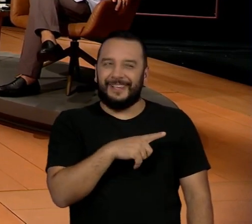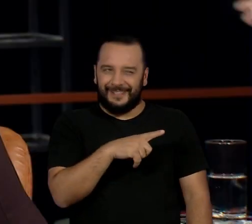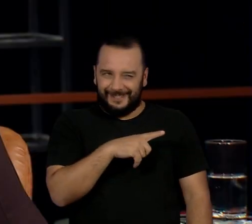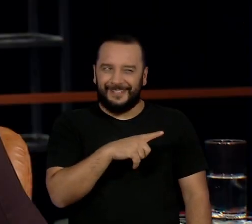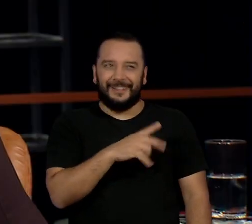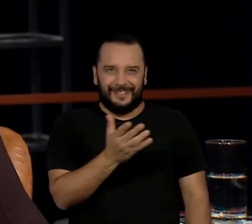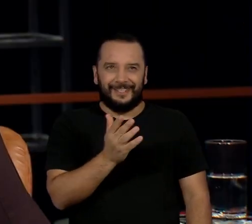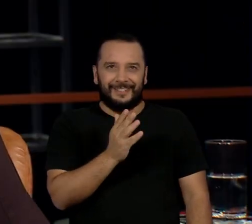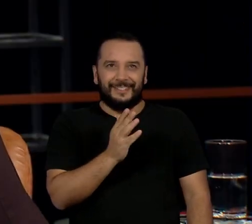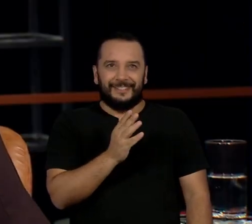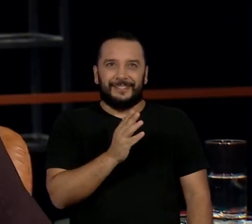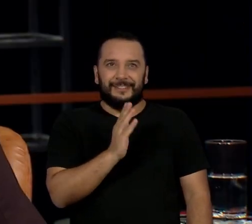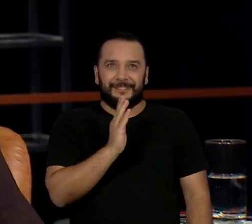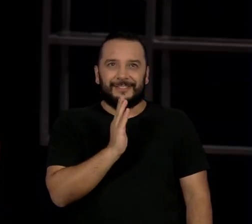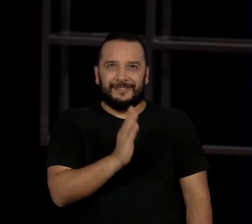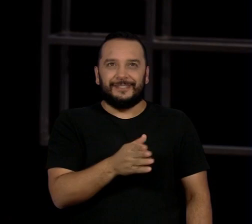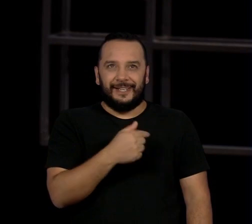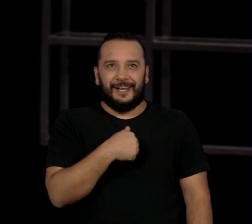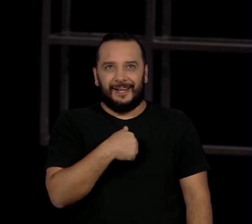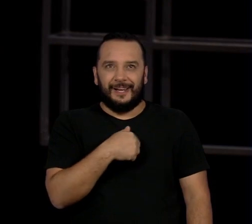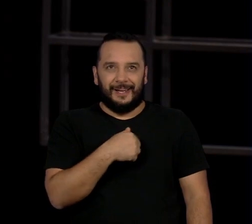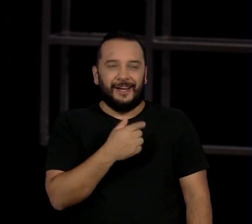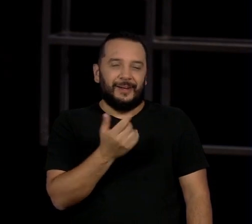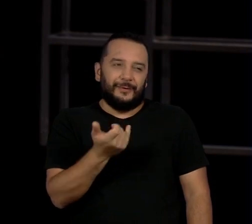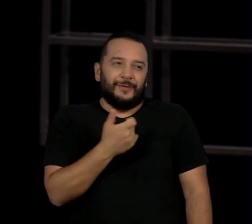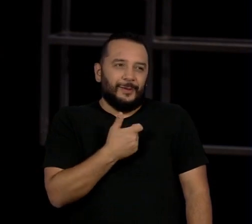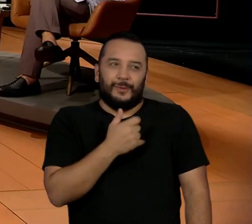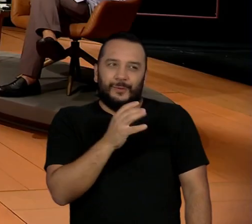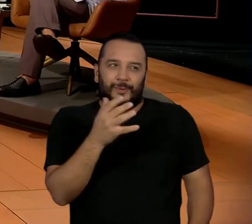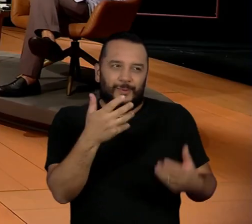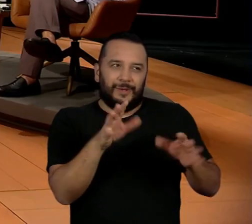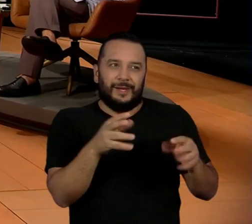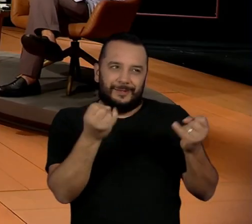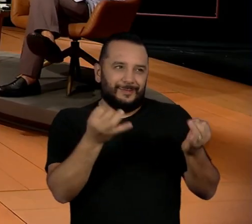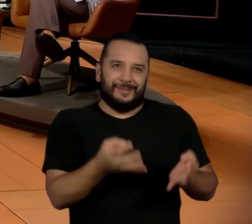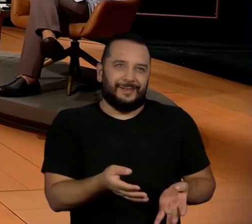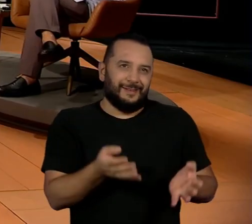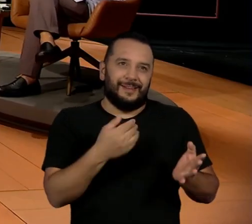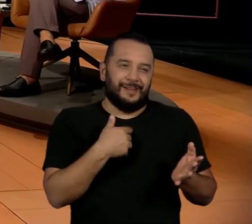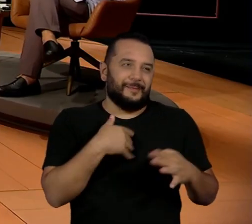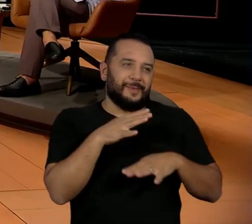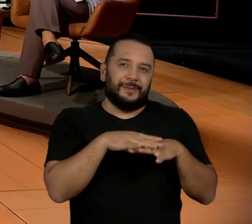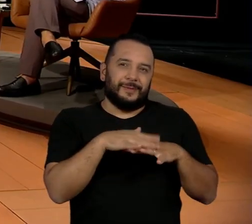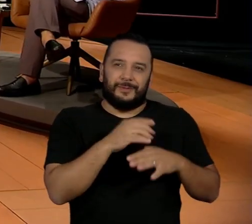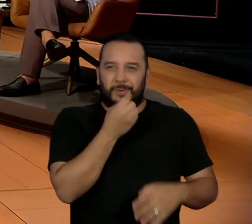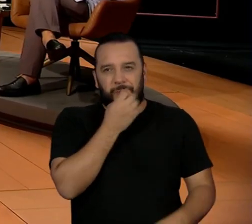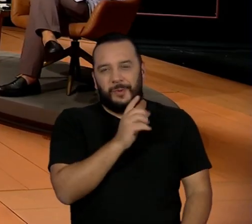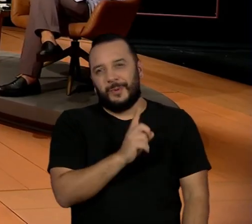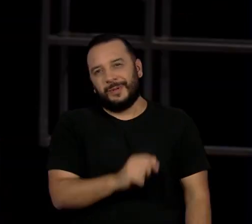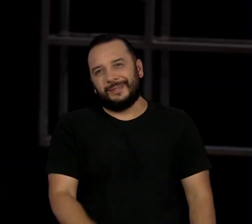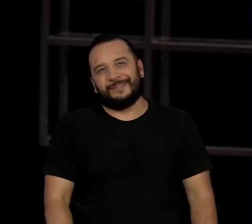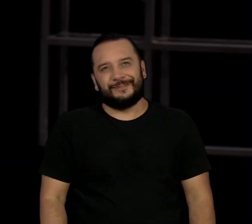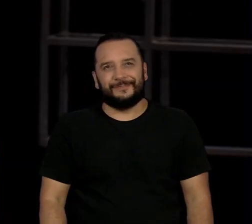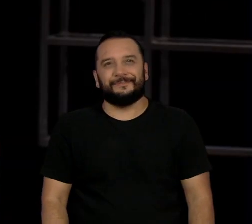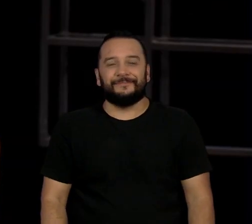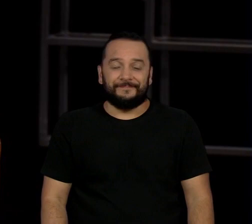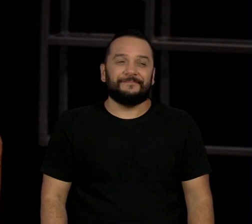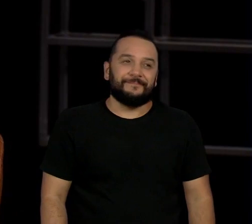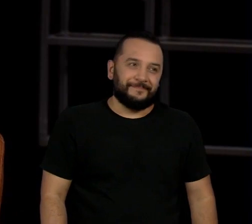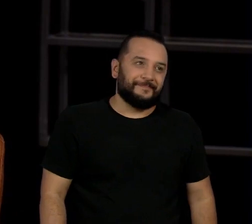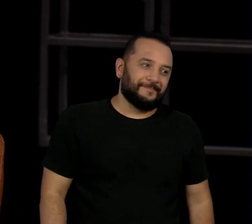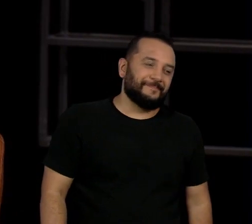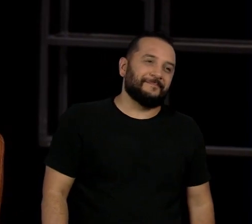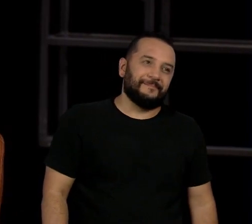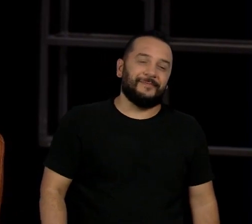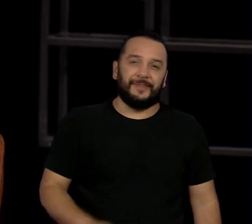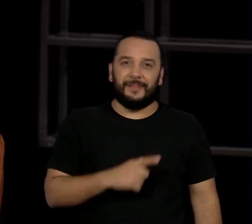contar, ele já falou isso pra gente. A fase dele bancária não foi muito boa. Matemática não. Matemática não tem. E um deles foi